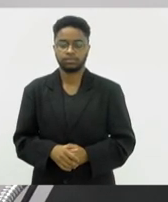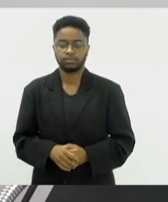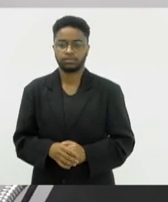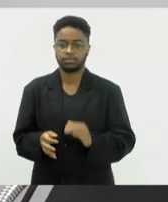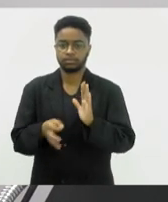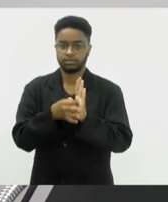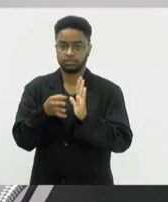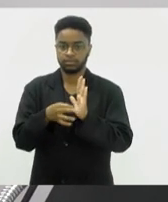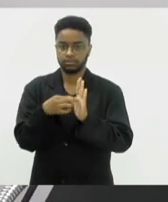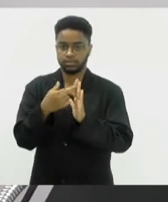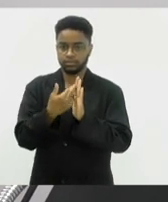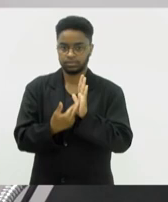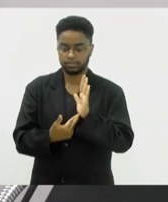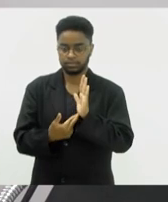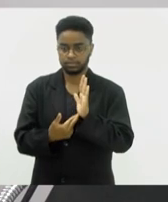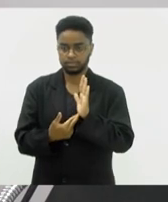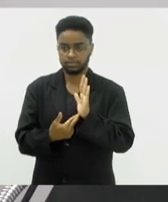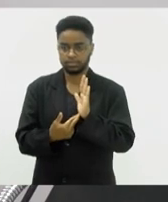Parecer do relator,